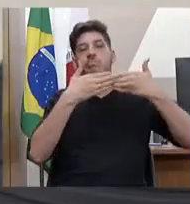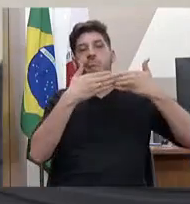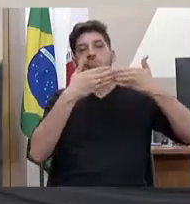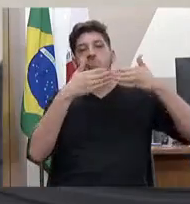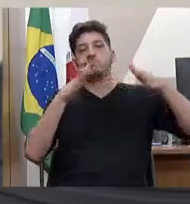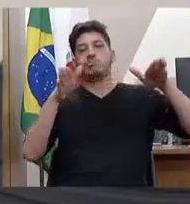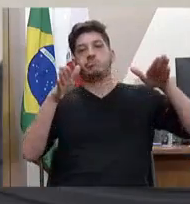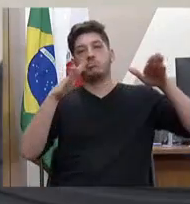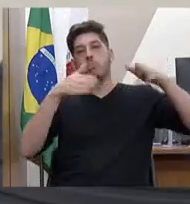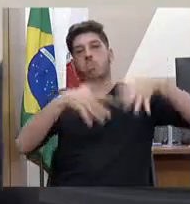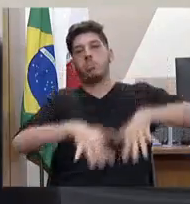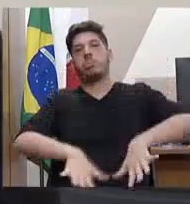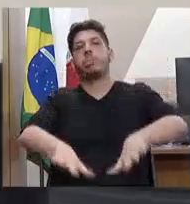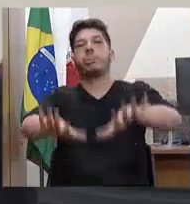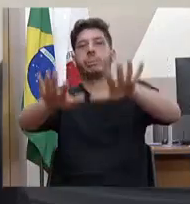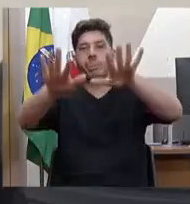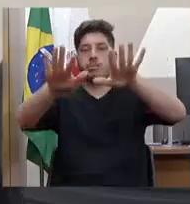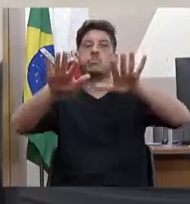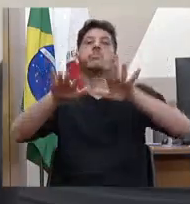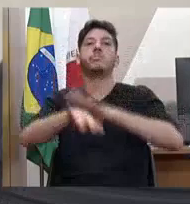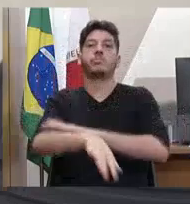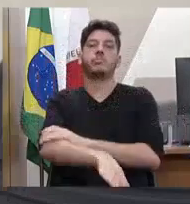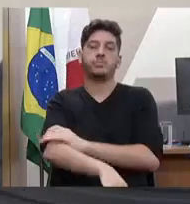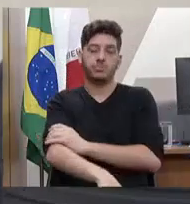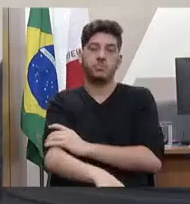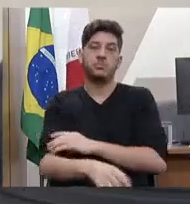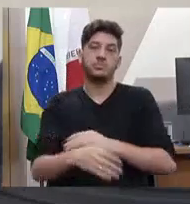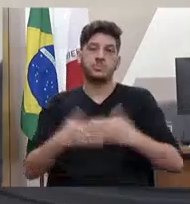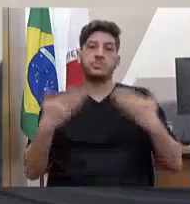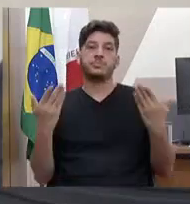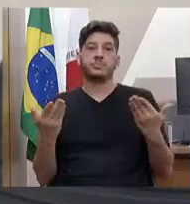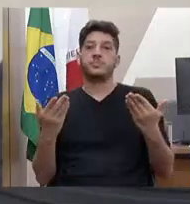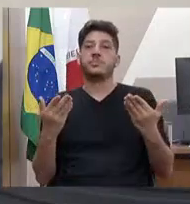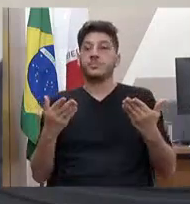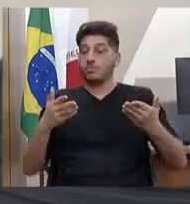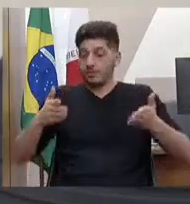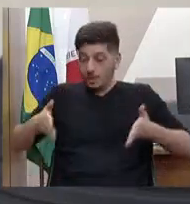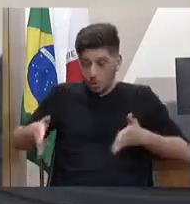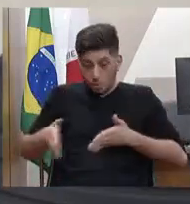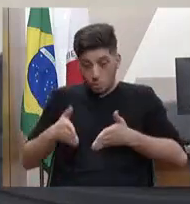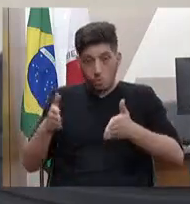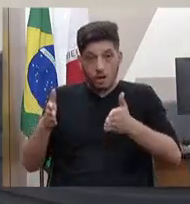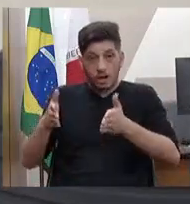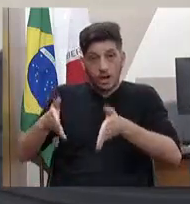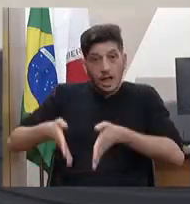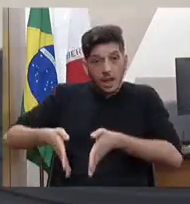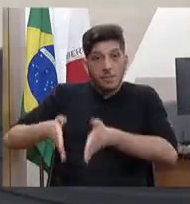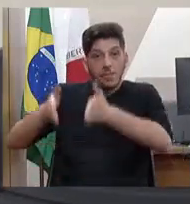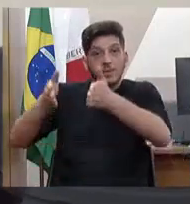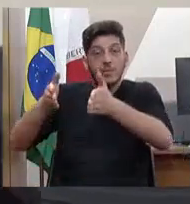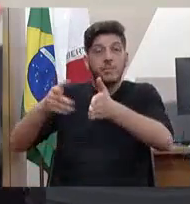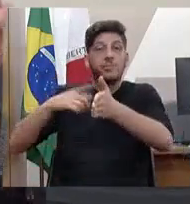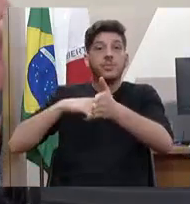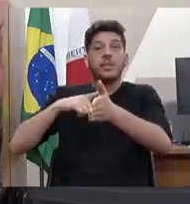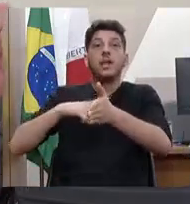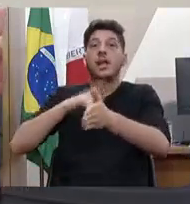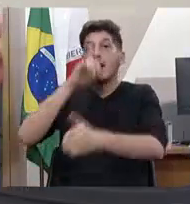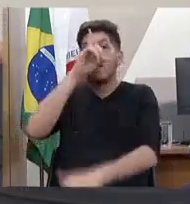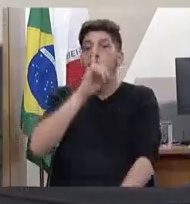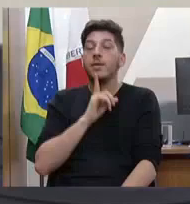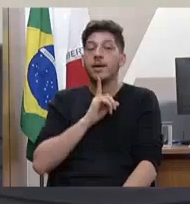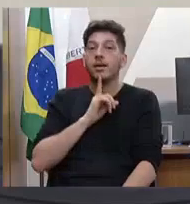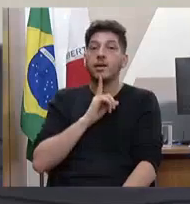levaria a lama num trajeto que é todo pintado de amarelo